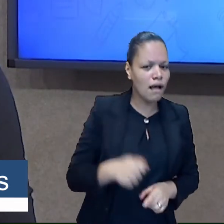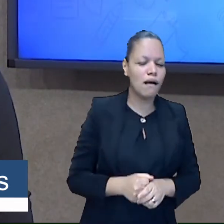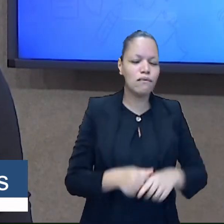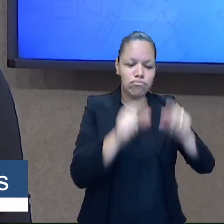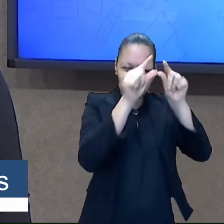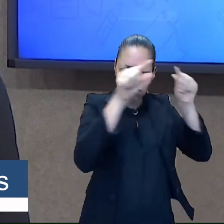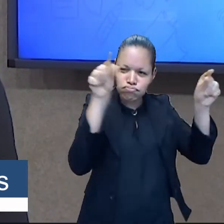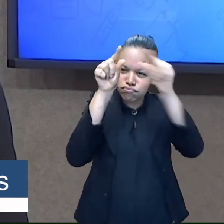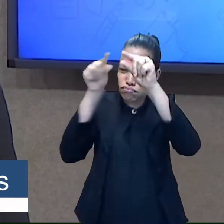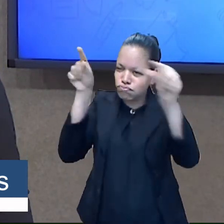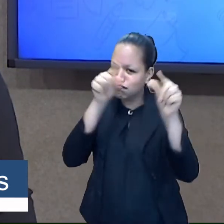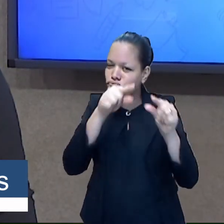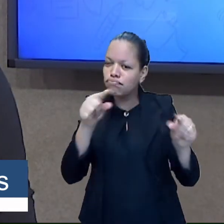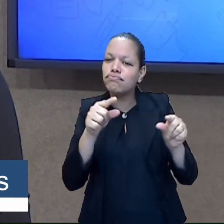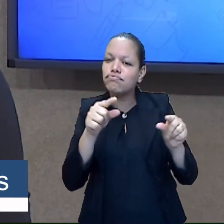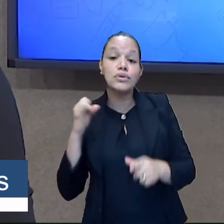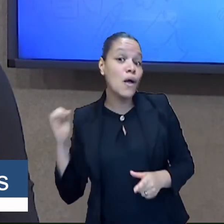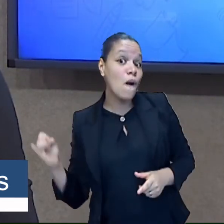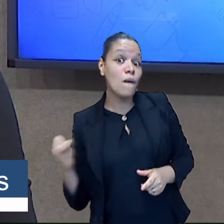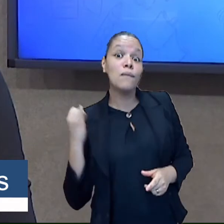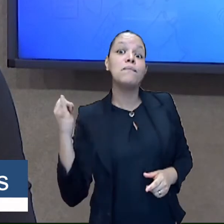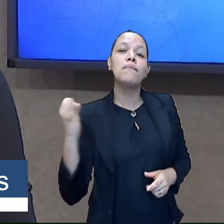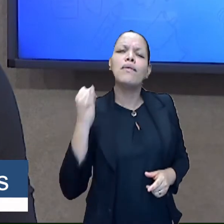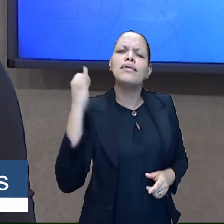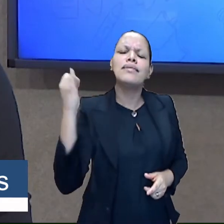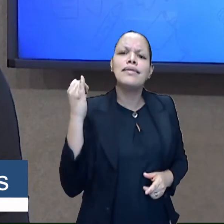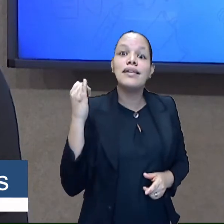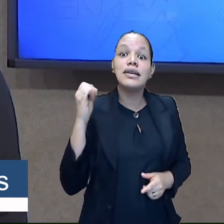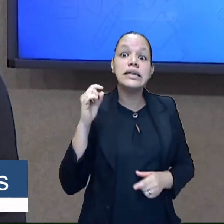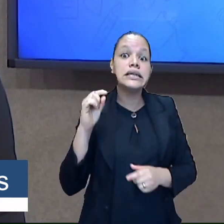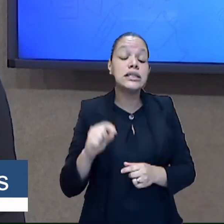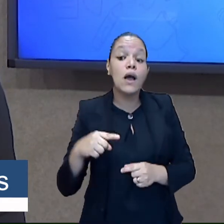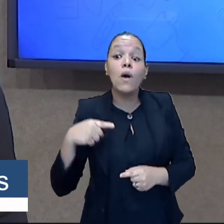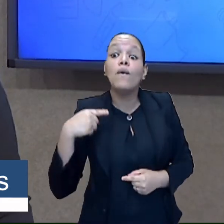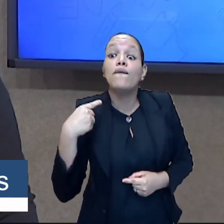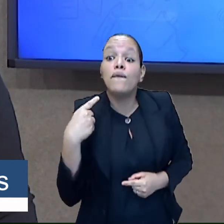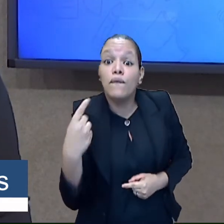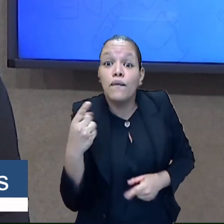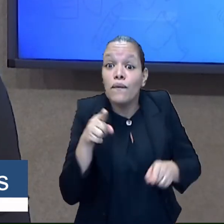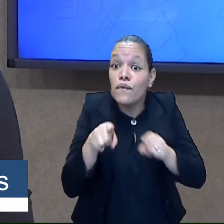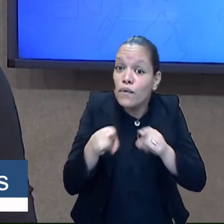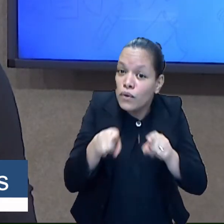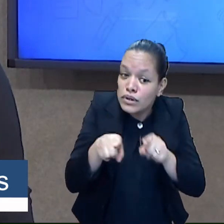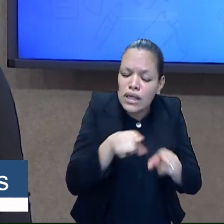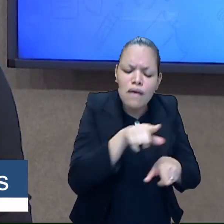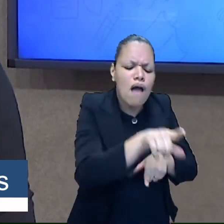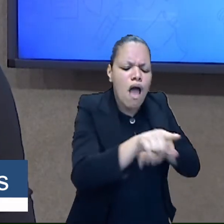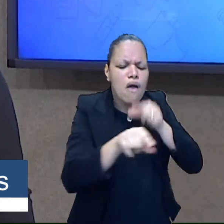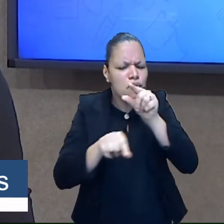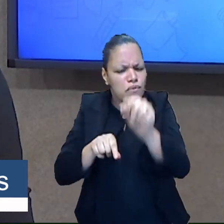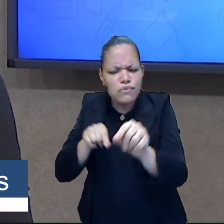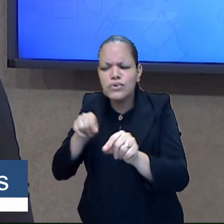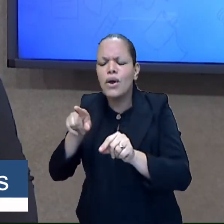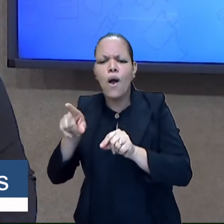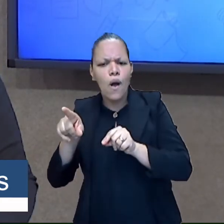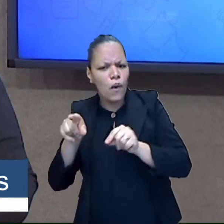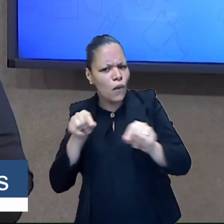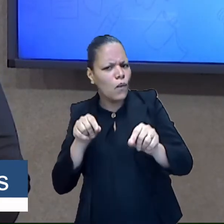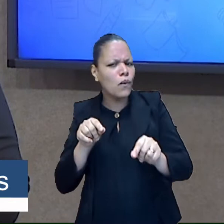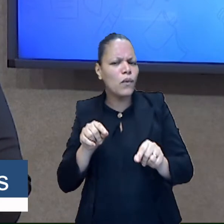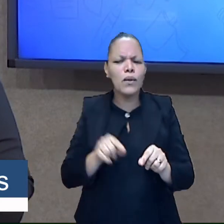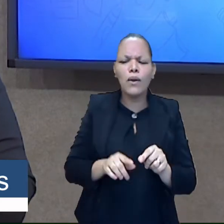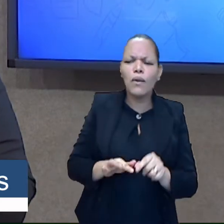for fazer a escolha da sua profissão. Por quê? Quando você for escolher a sua faculdade, pois elas são cobradas muito